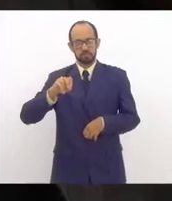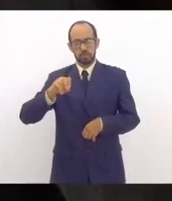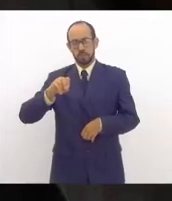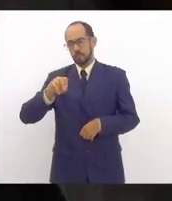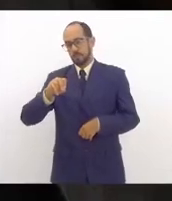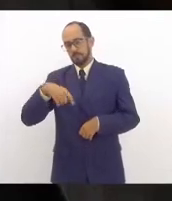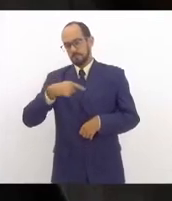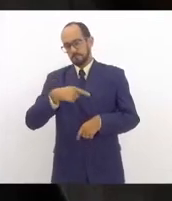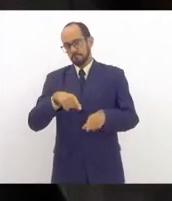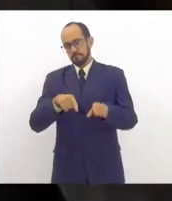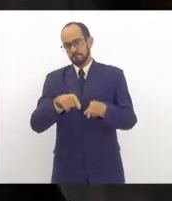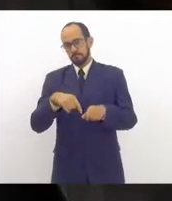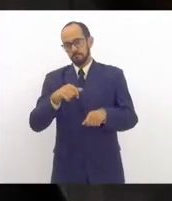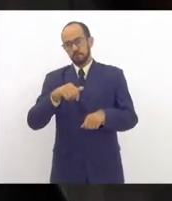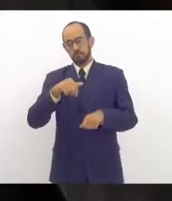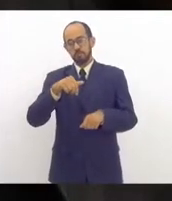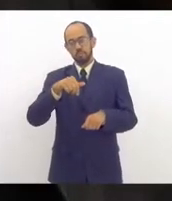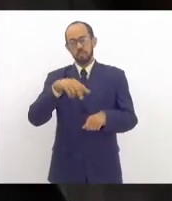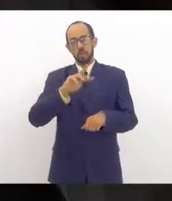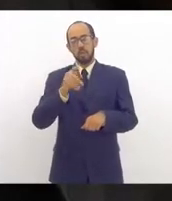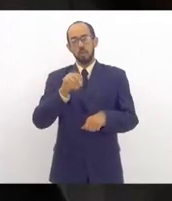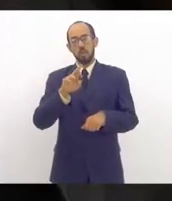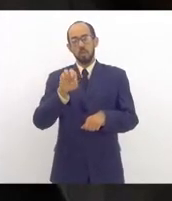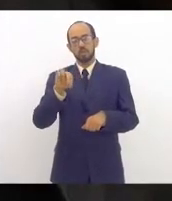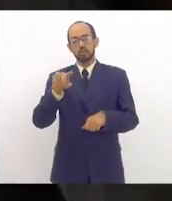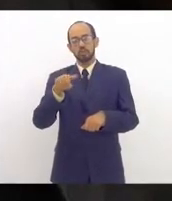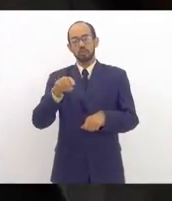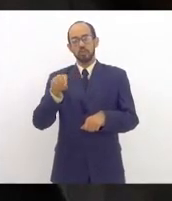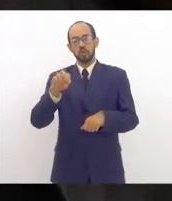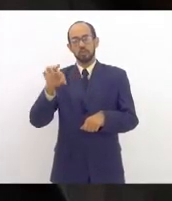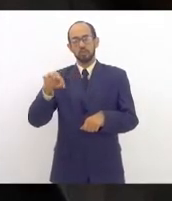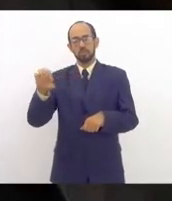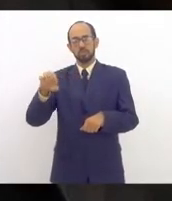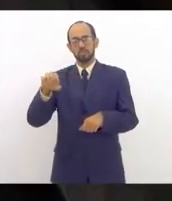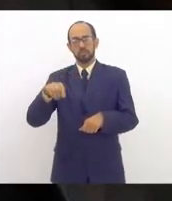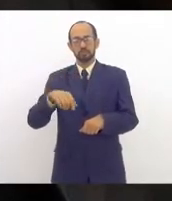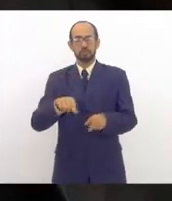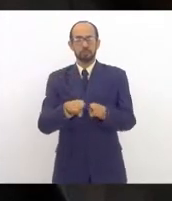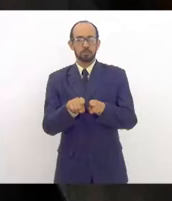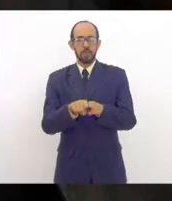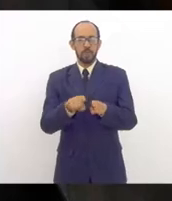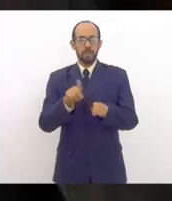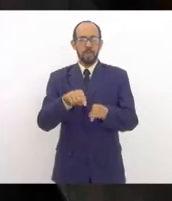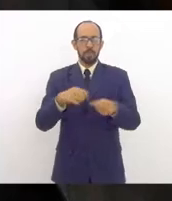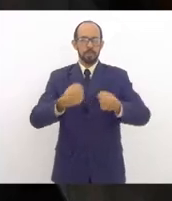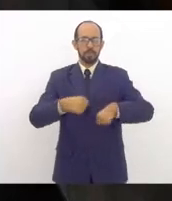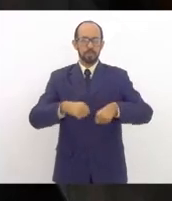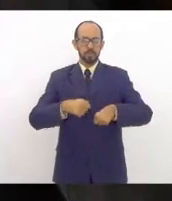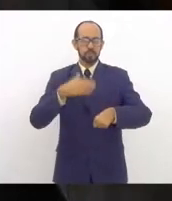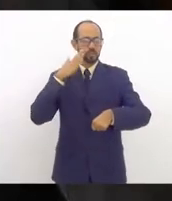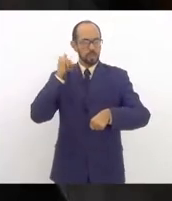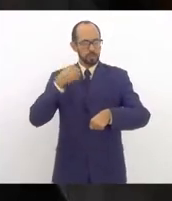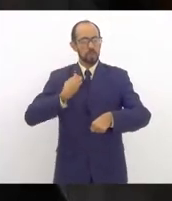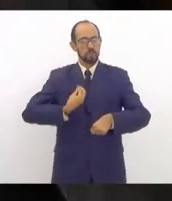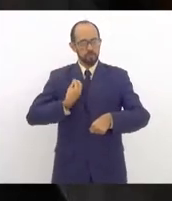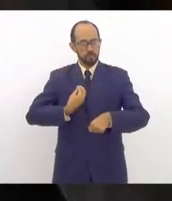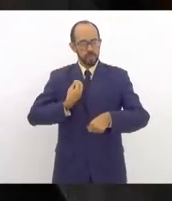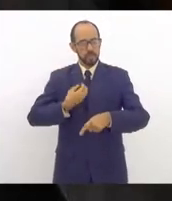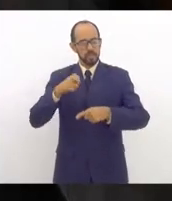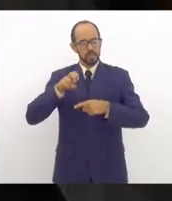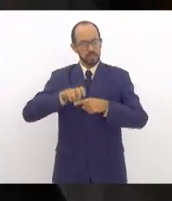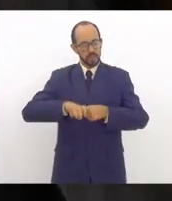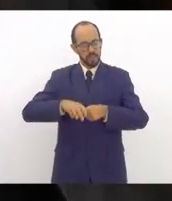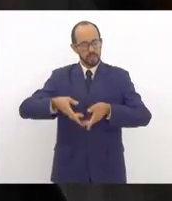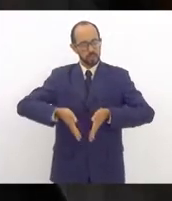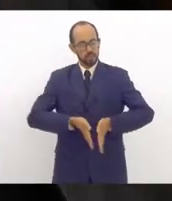entre elas do Horizonte Essa É Preciso Saber Viver Sentado à Beira do Caminho e